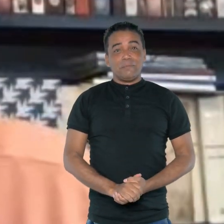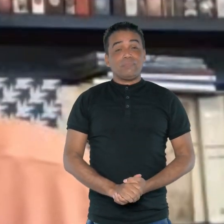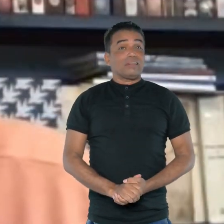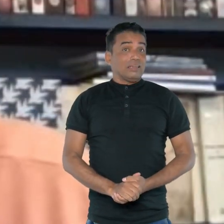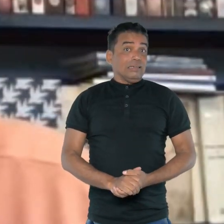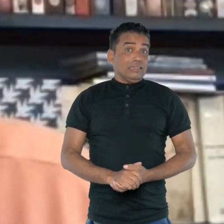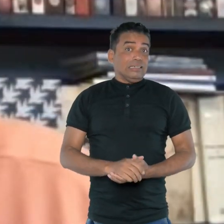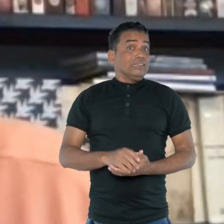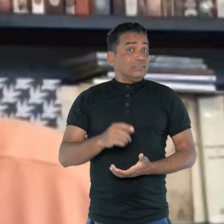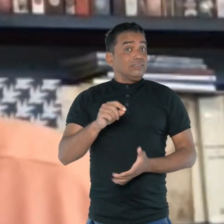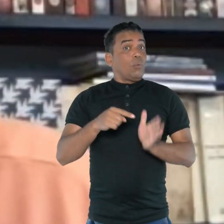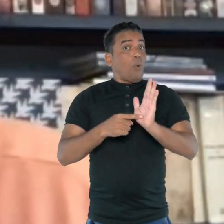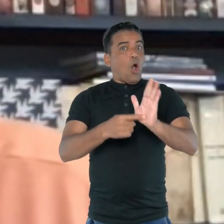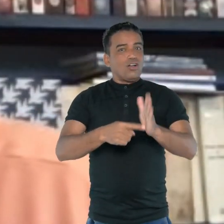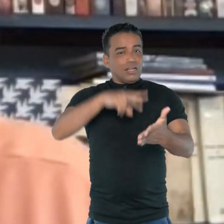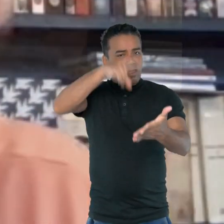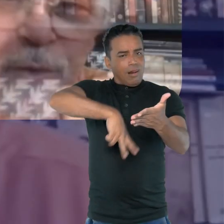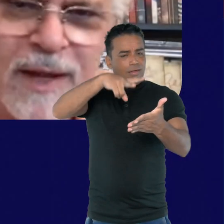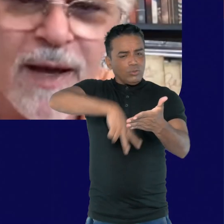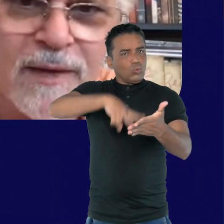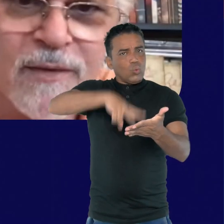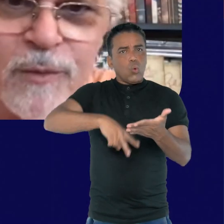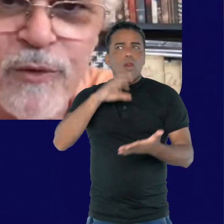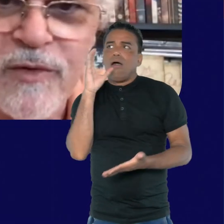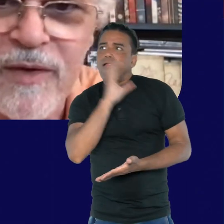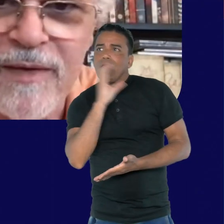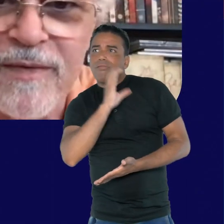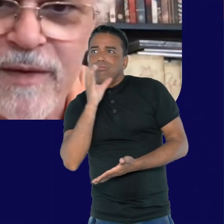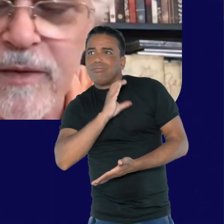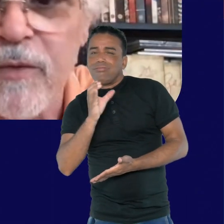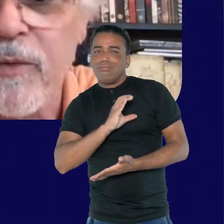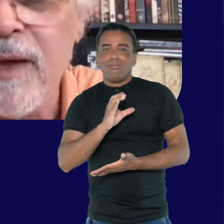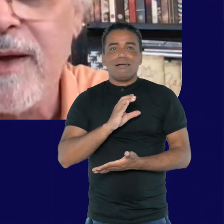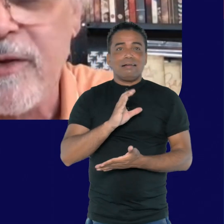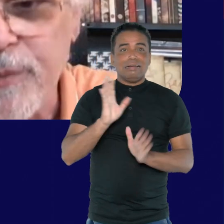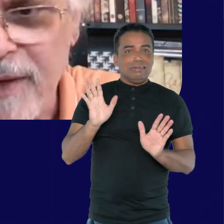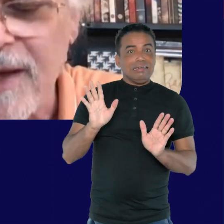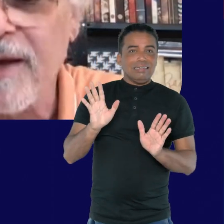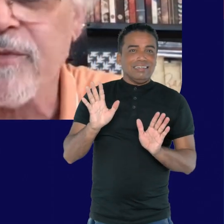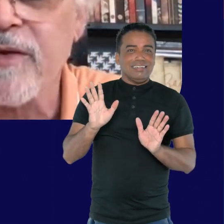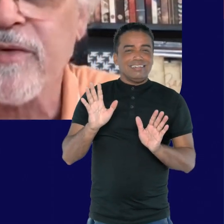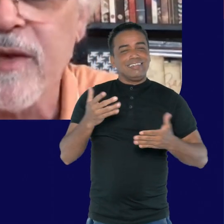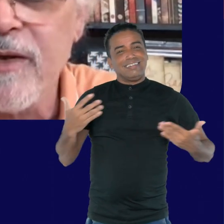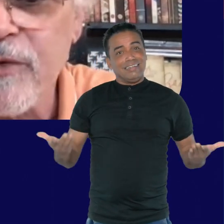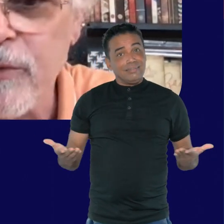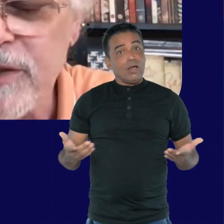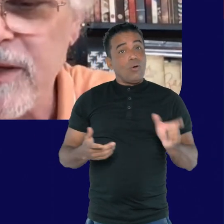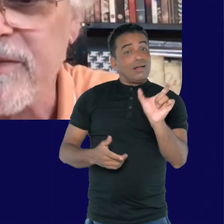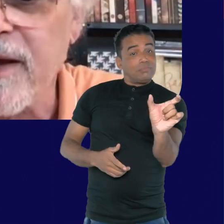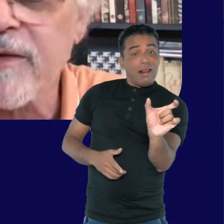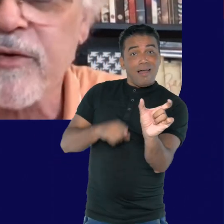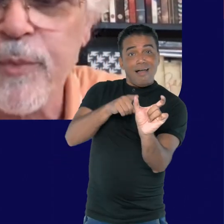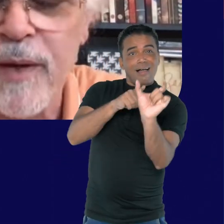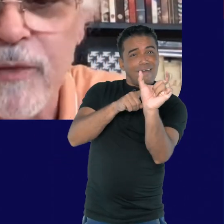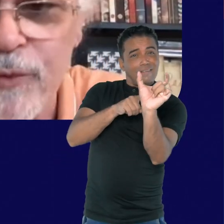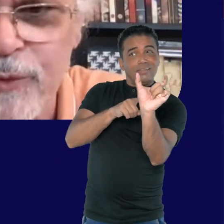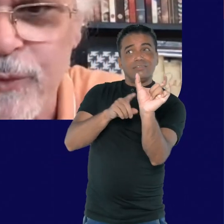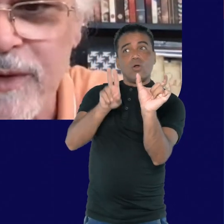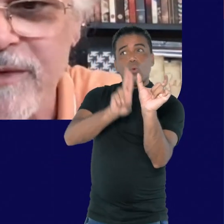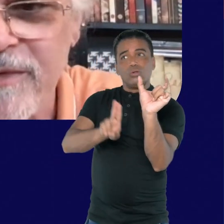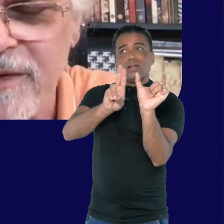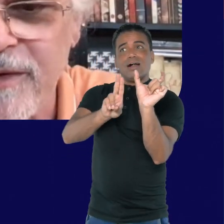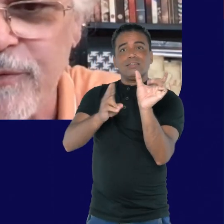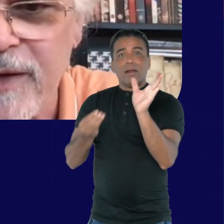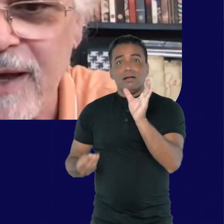se evidenciam numa leitura rápida, numa leitura descuidada, vamos dizer assim. Então, as palavras são utilizadas